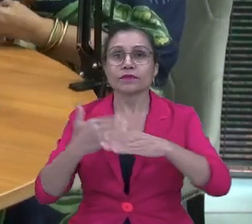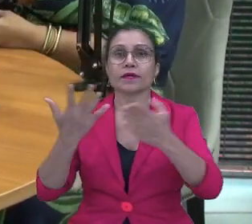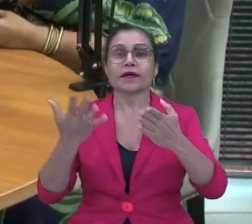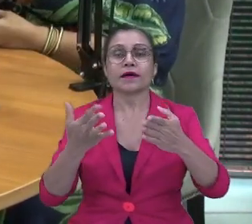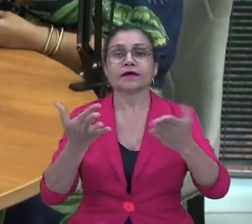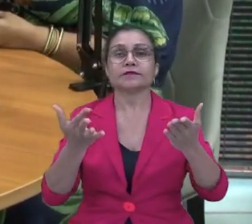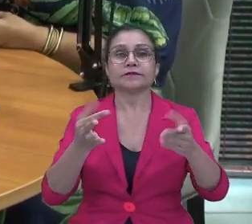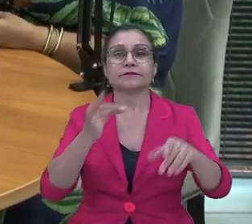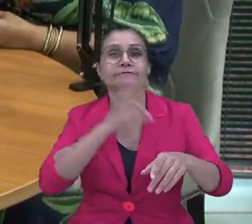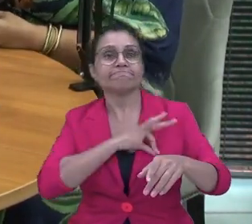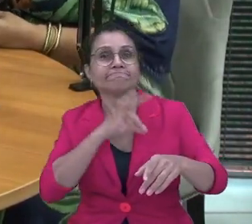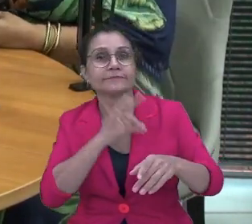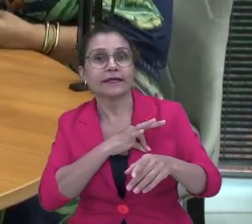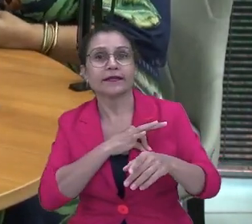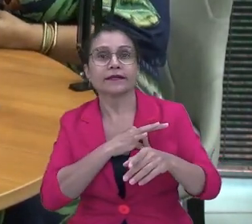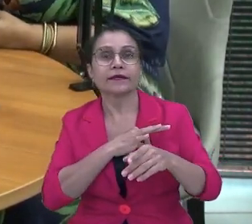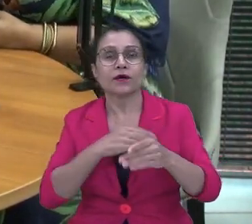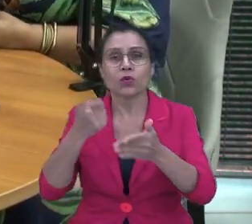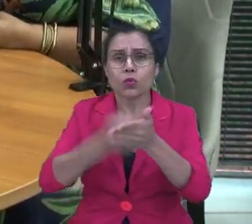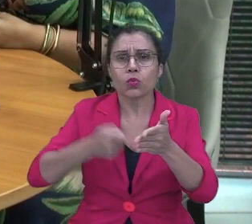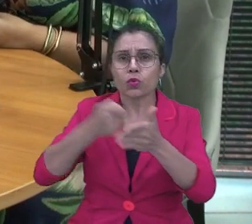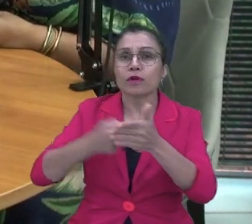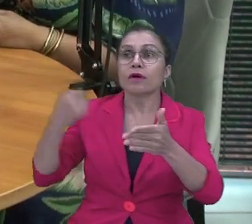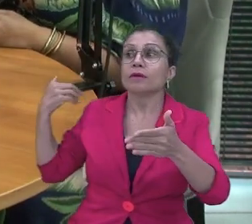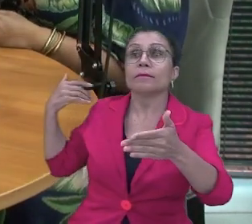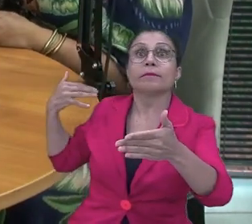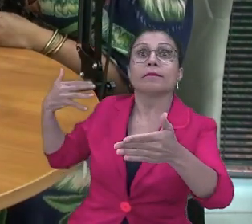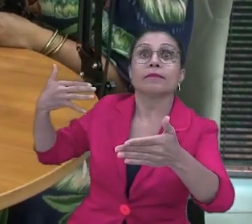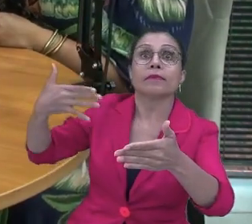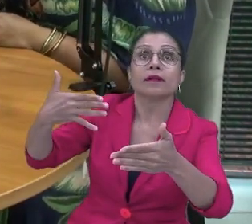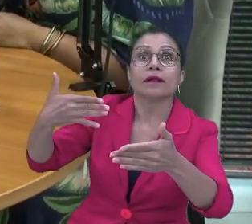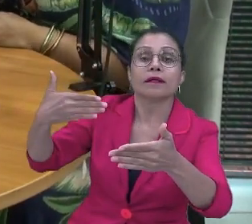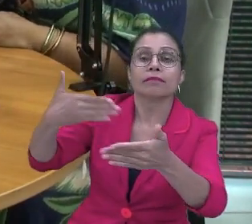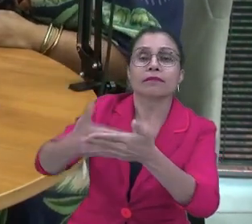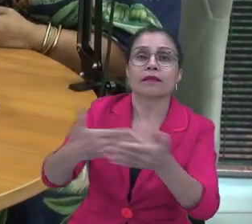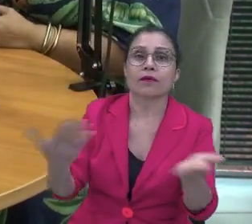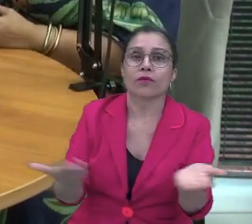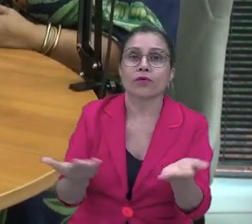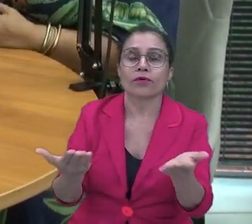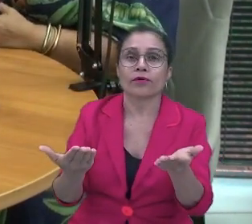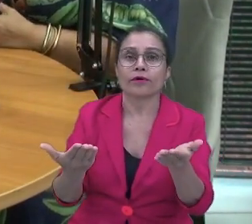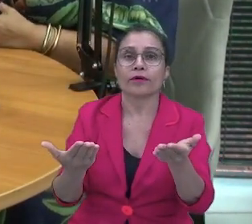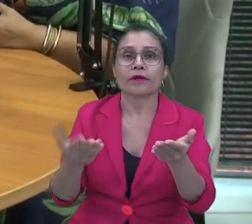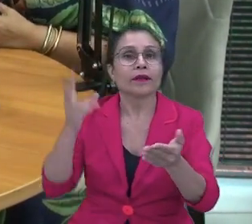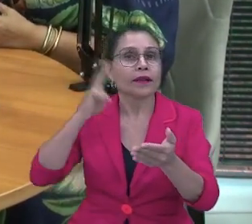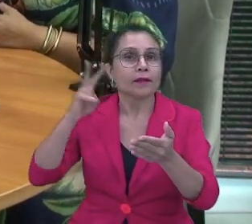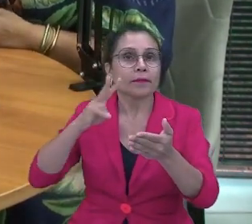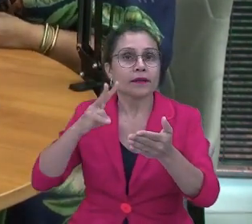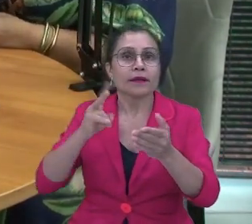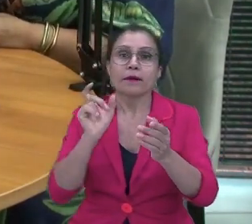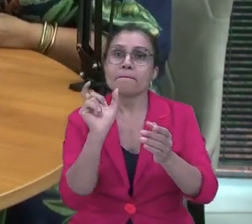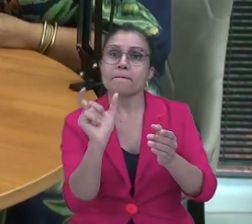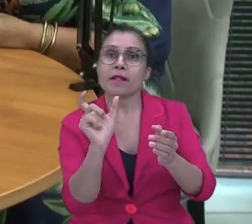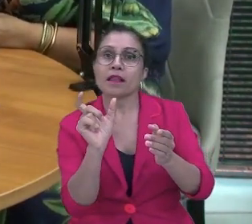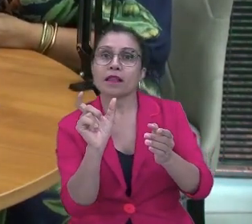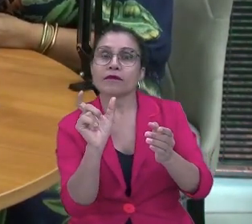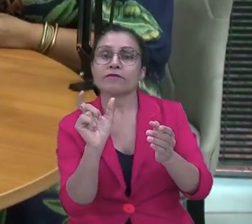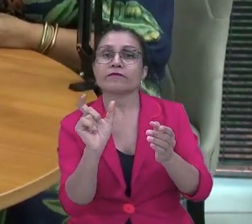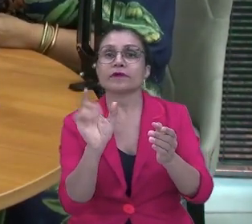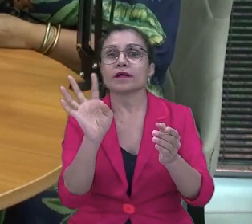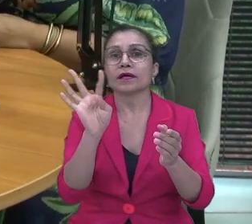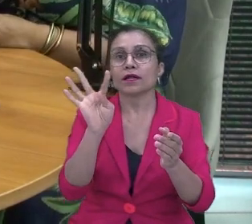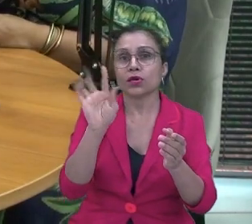lacuna de lutas. E lembrando a todos, todas e todes, a palavra luta é substantivo